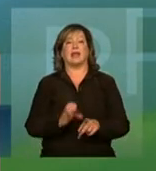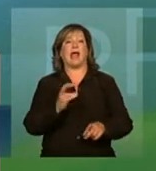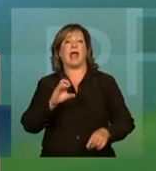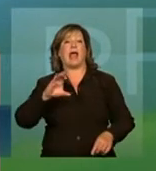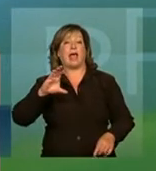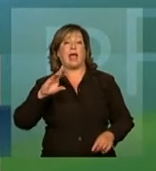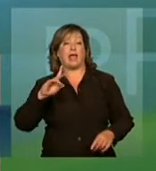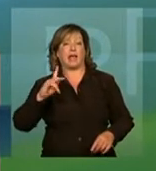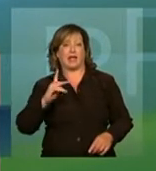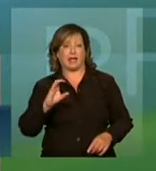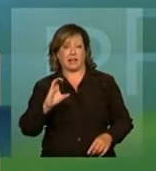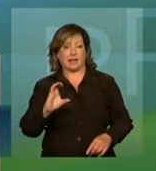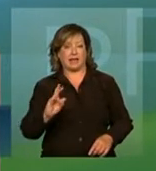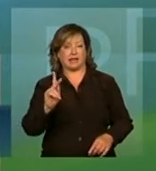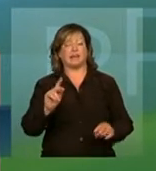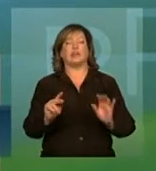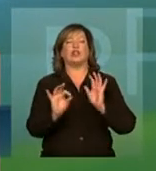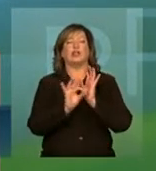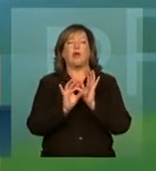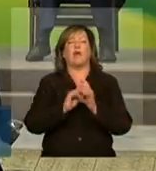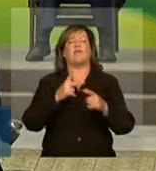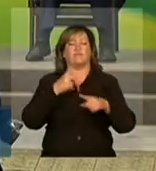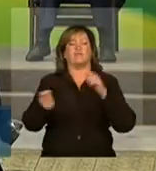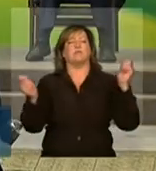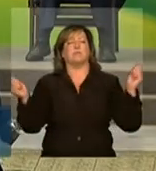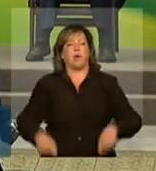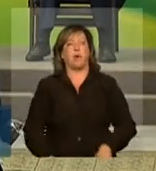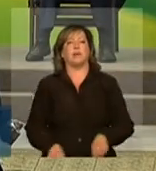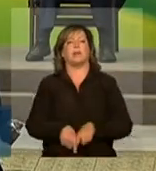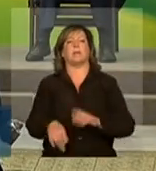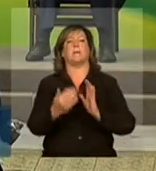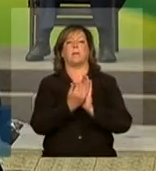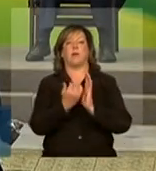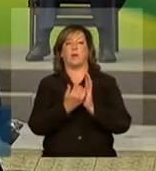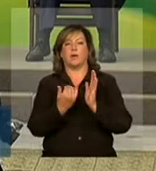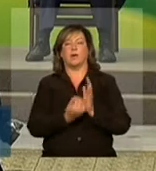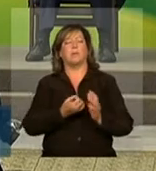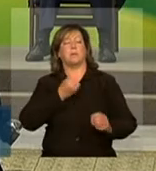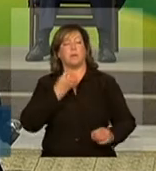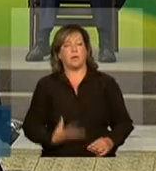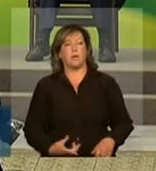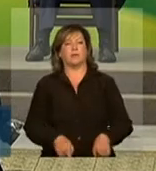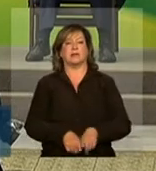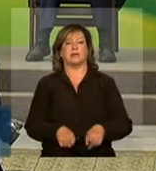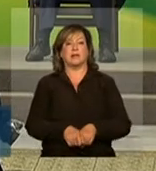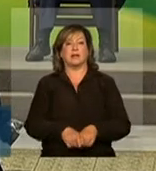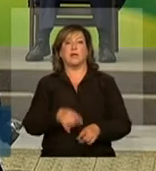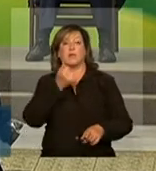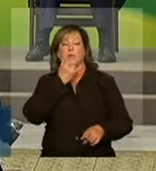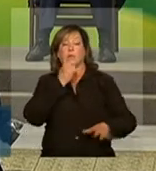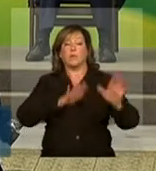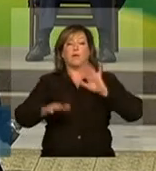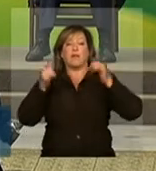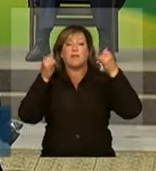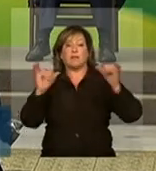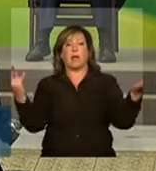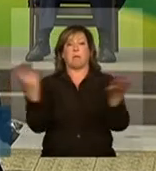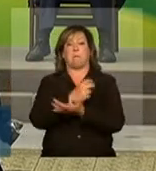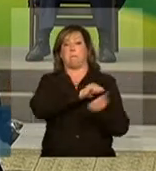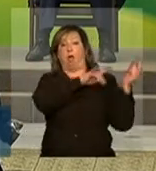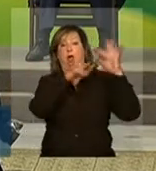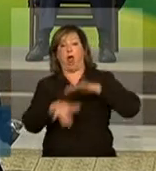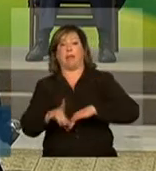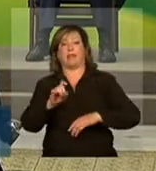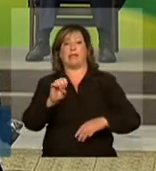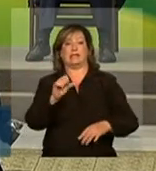Possível Vencer, que está estruturando uma política integrada para combate às drogas, o sistema de prevenção a desastres naturais, o